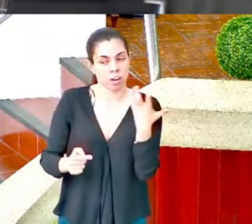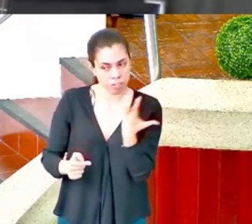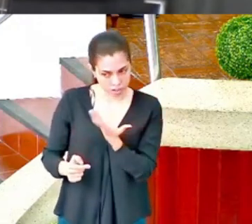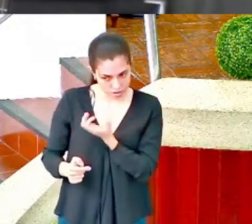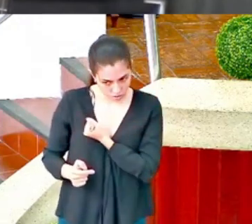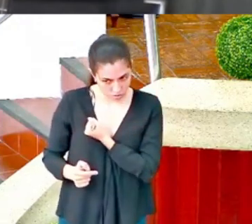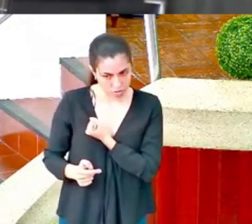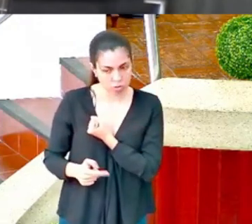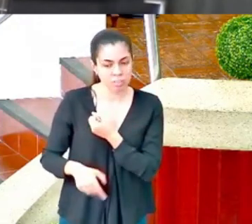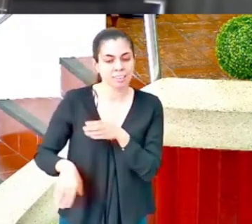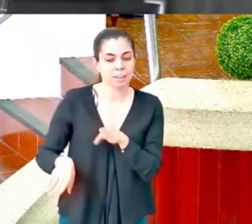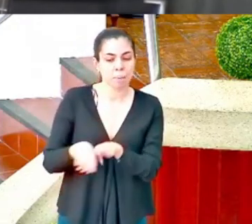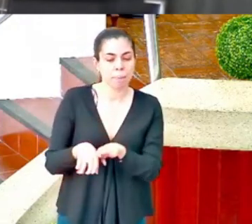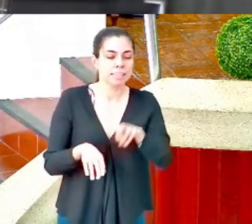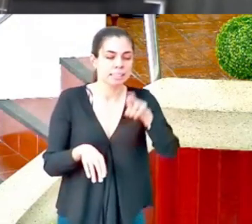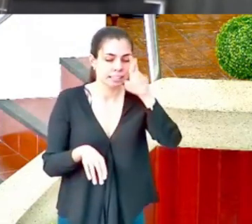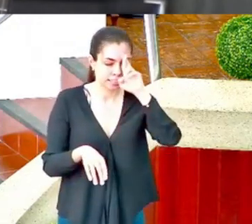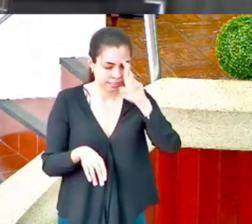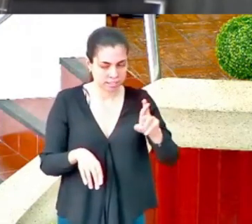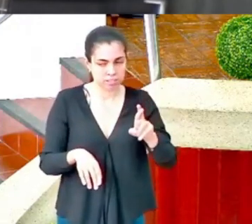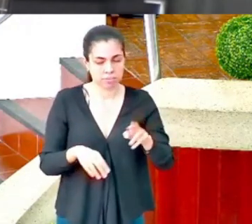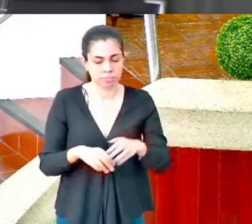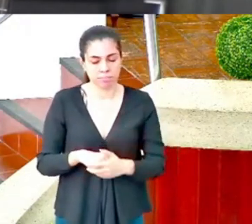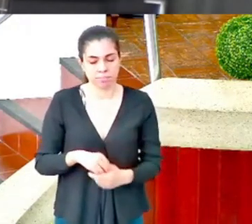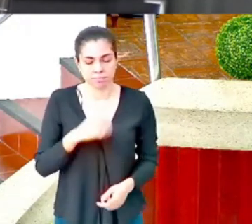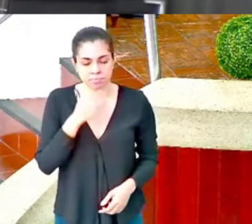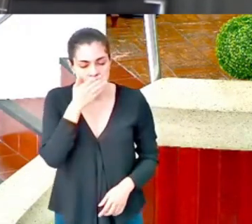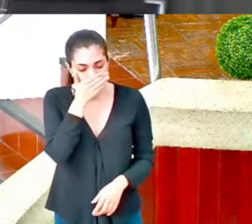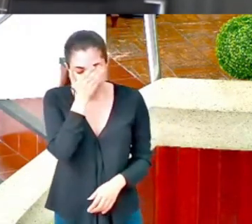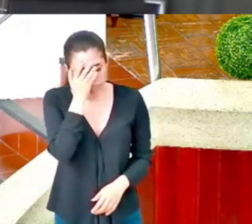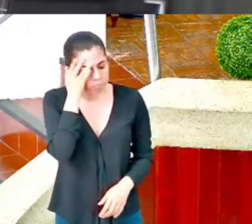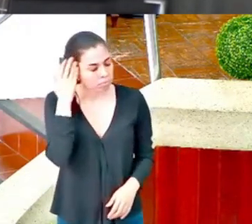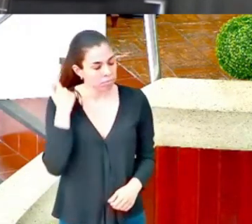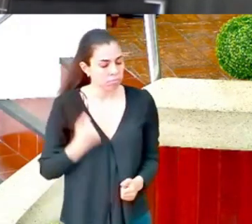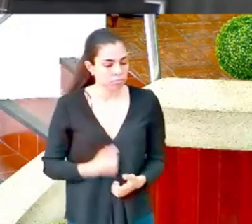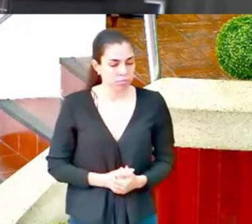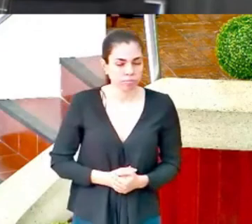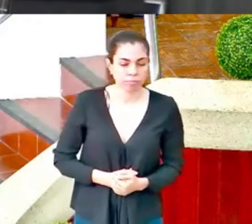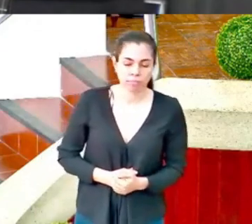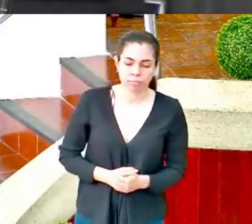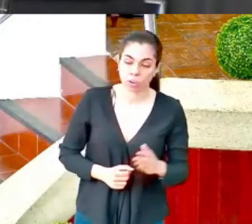tudo. E todo o povo anuiu a esta aliança.